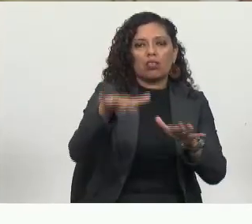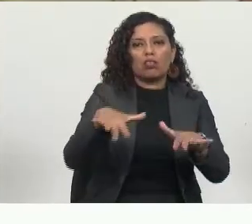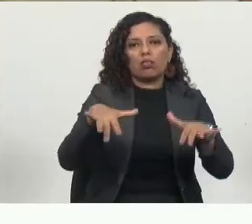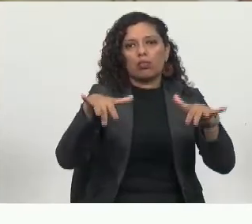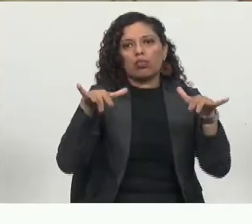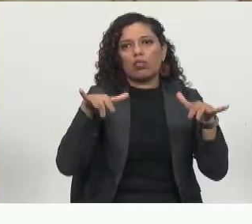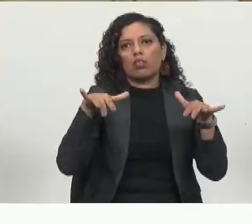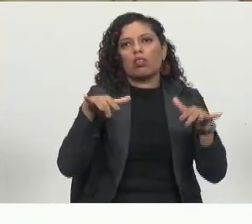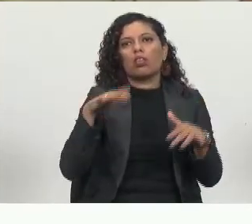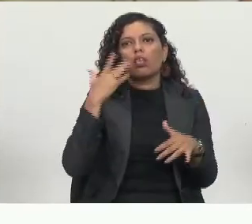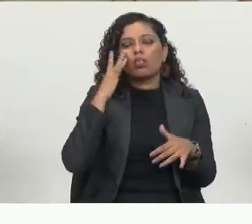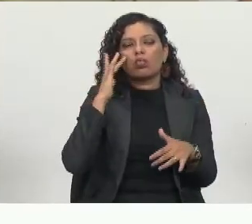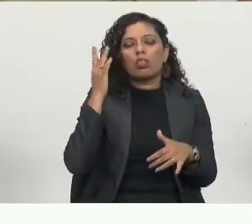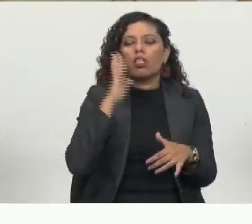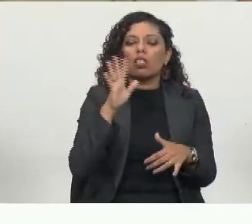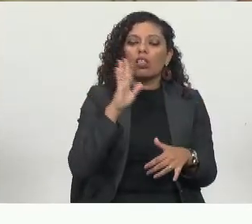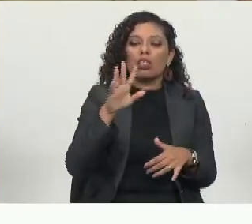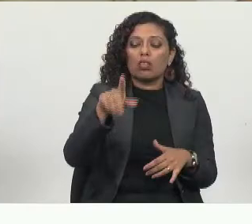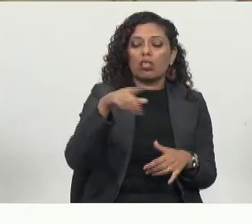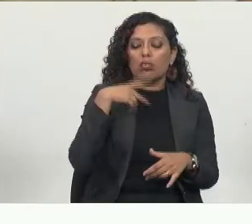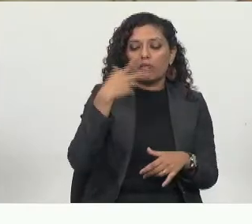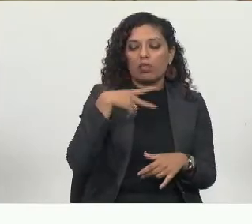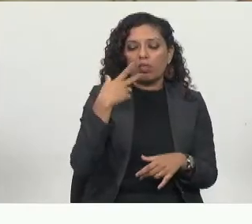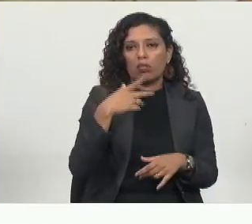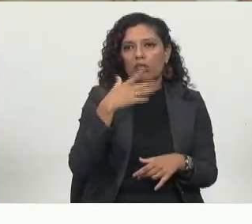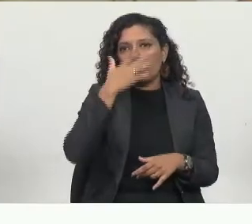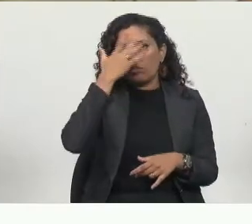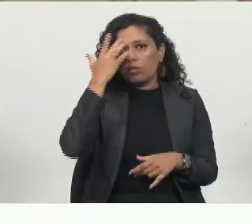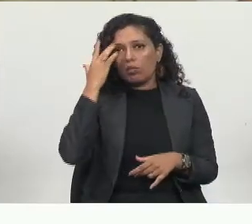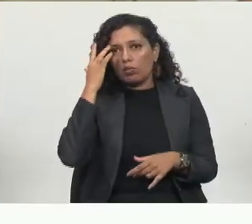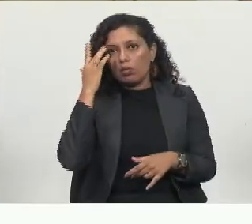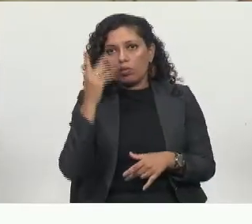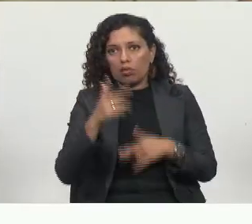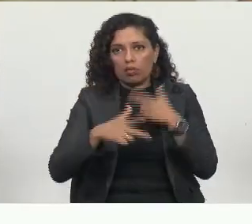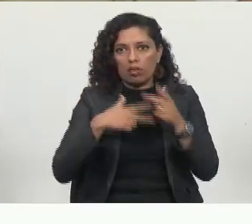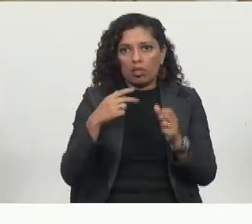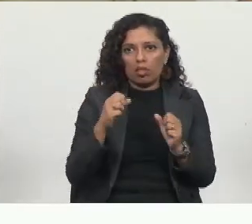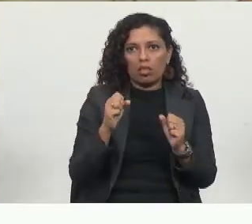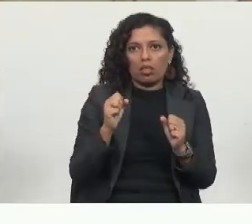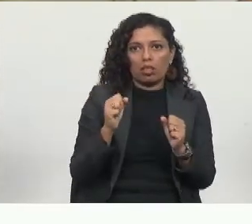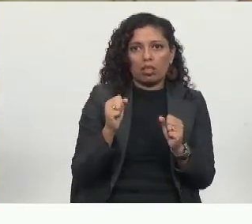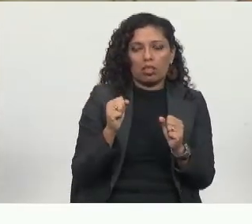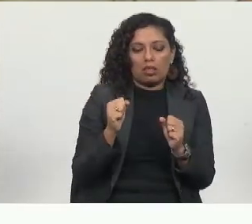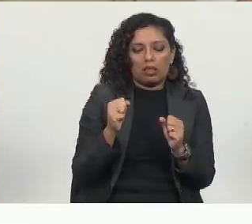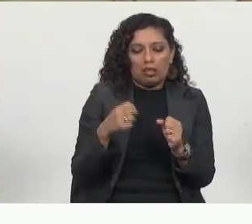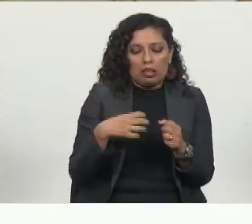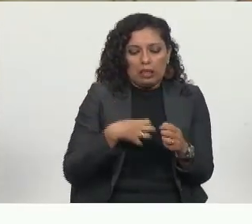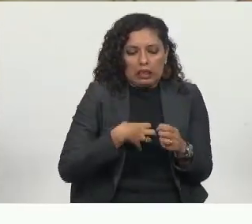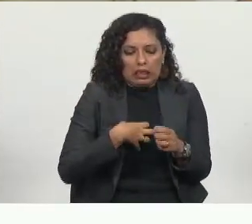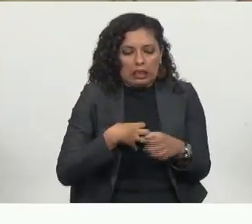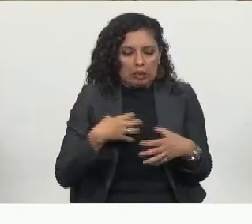achei muito bacana o que o doutor Carlos falou com relação a pessoa achar que está querendo intimidar ou coisa parecida.